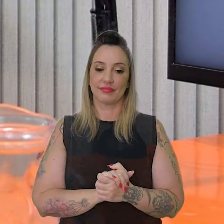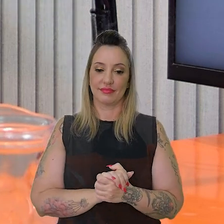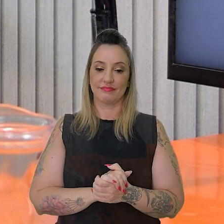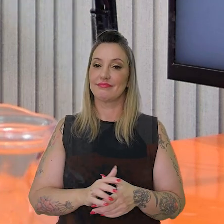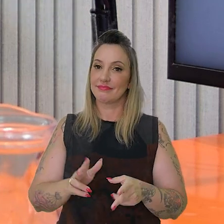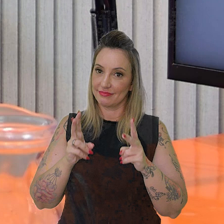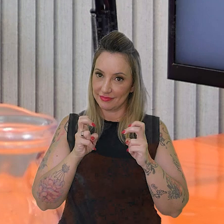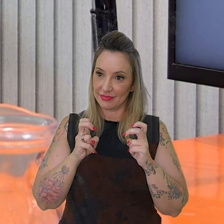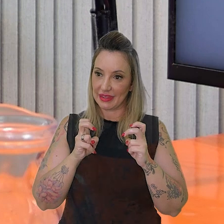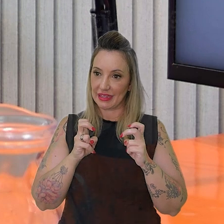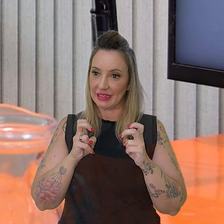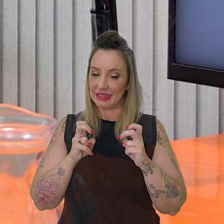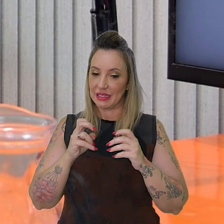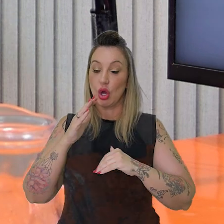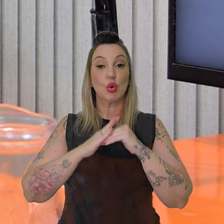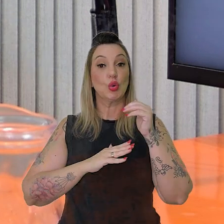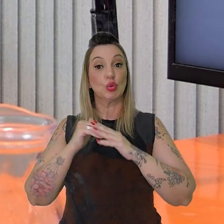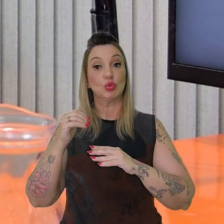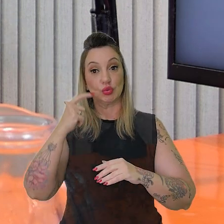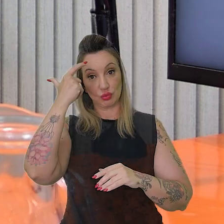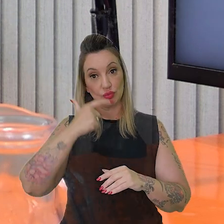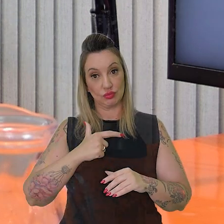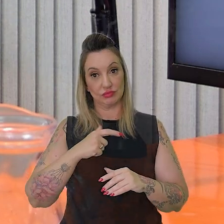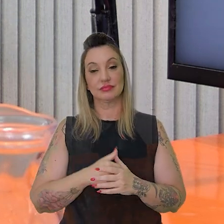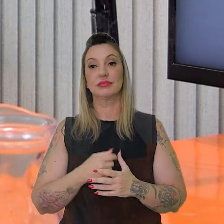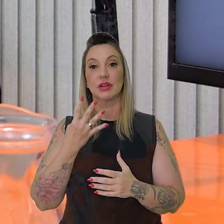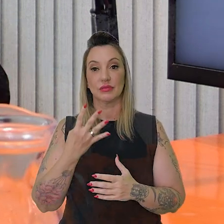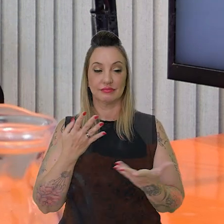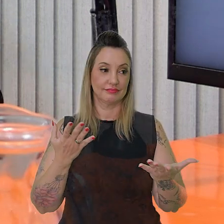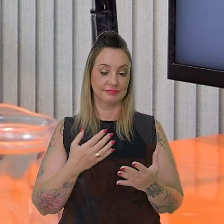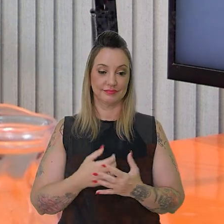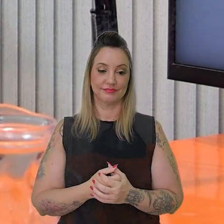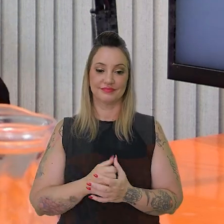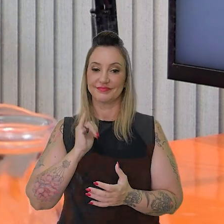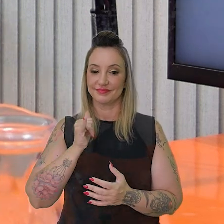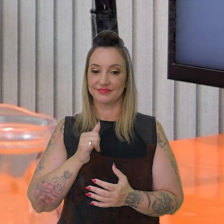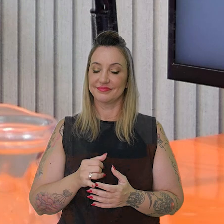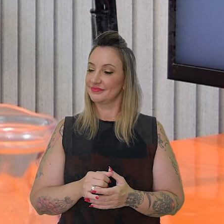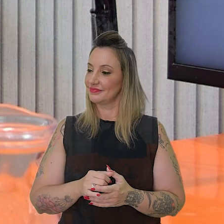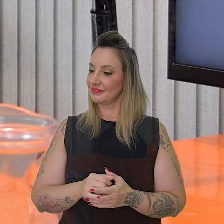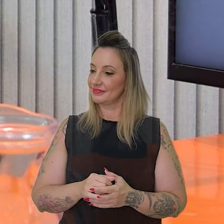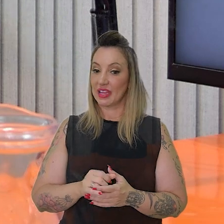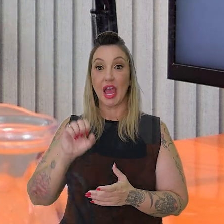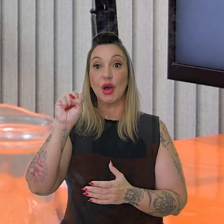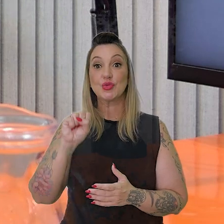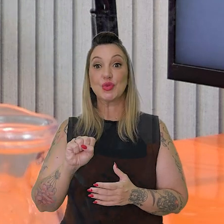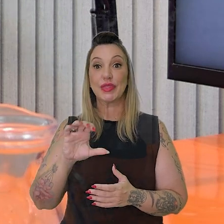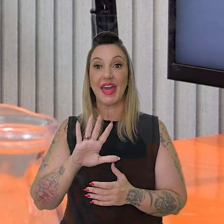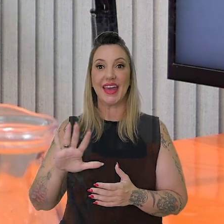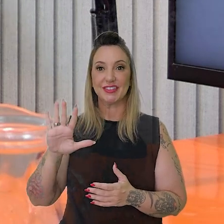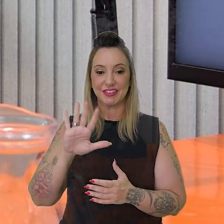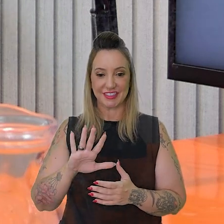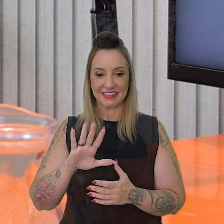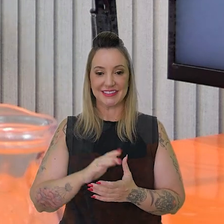ela perceber mesmo ess essa construção sabe E aí são quatro como eu falei agora percebendo falei é o Sudeste